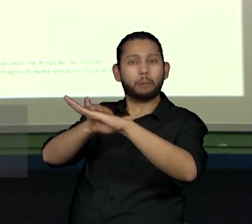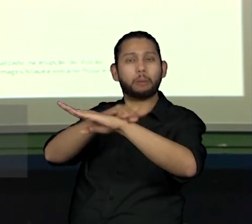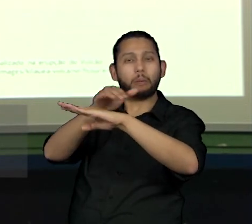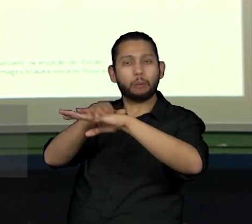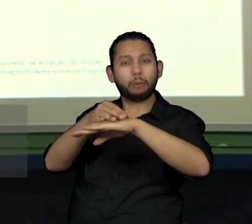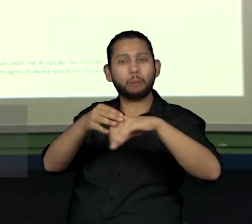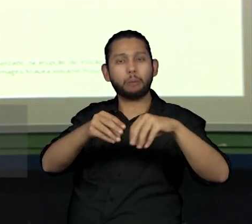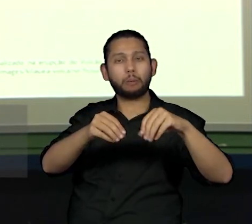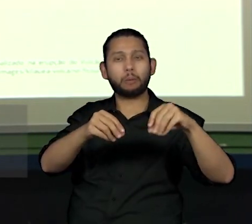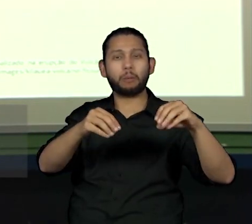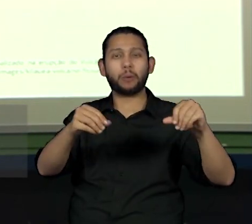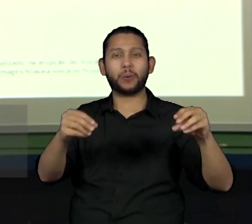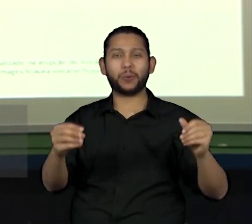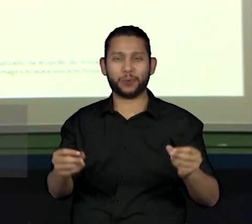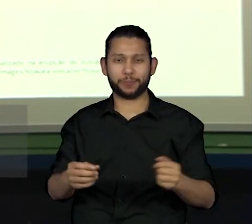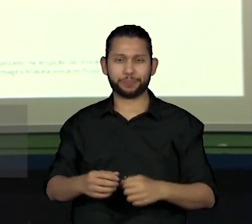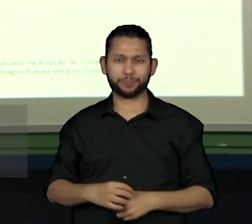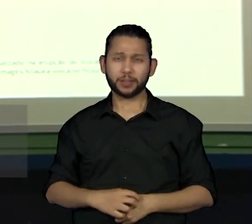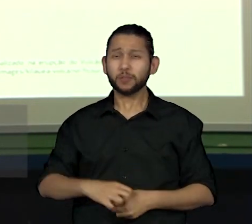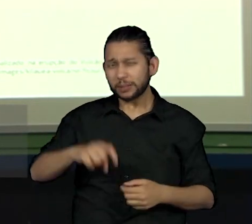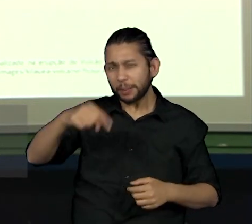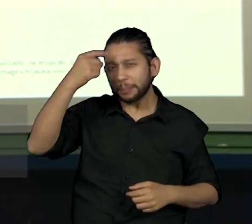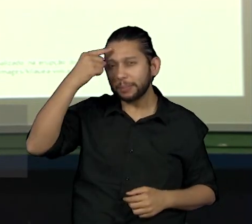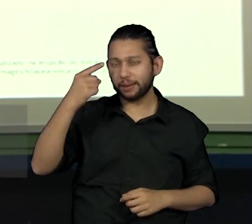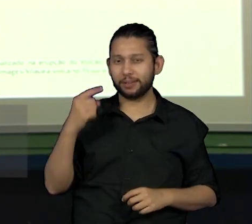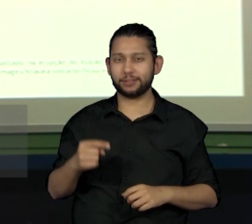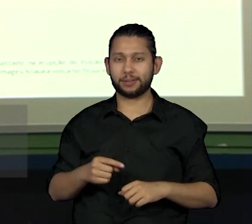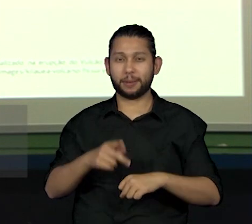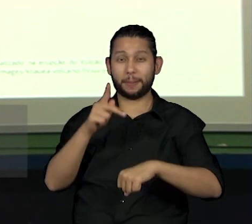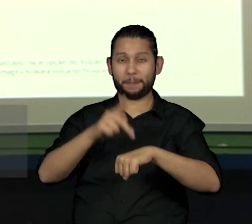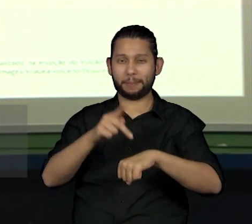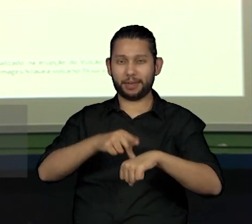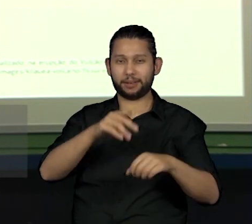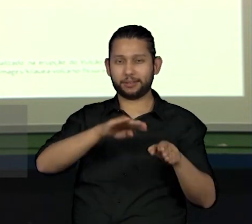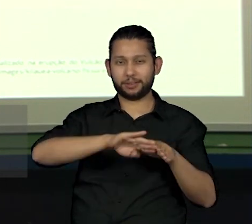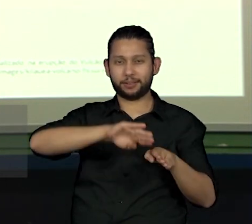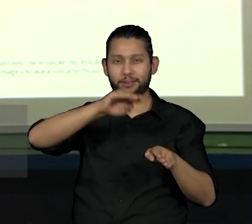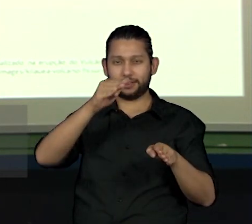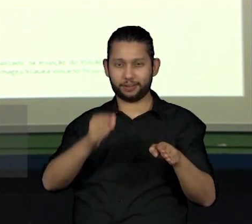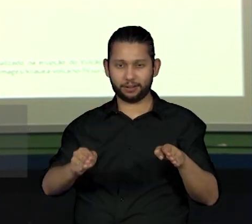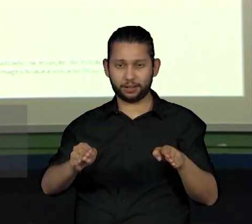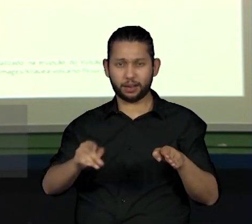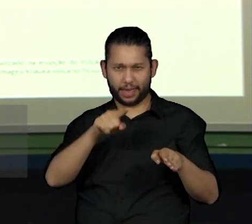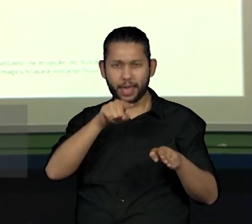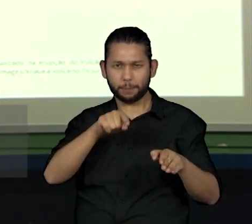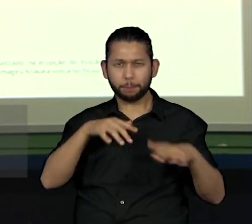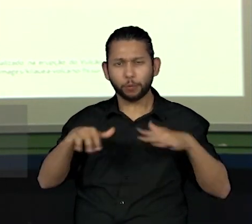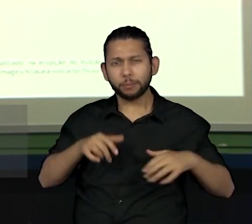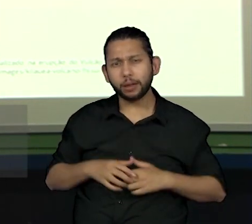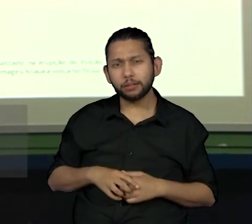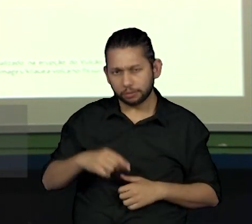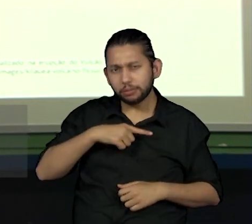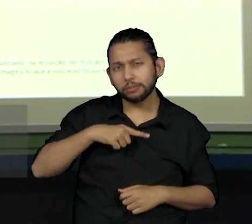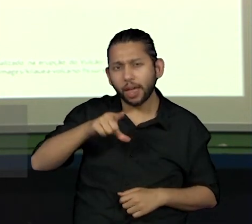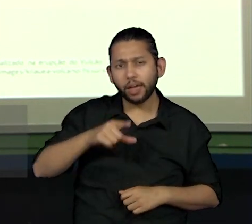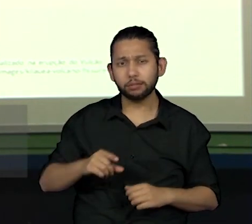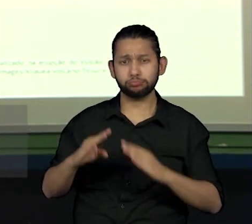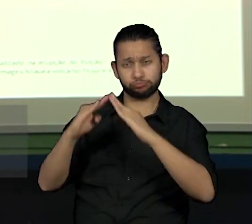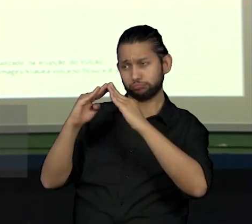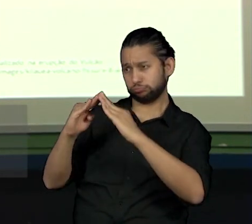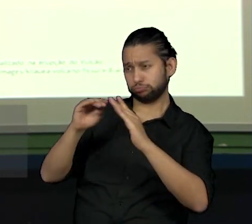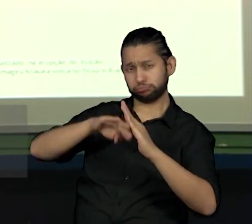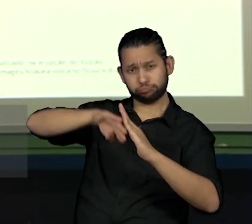não se movimenta, né? No seu estilo musical, né? O estilo musical sim, mas eu estou falando de rocha, né, sólida